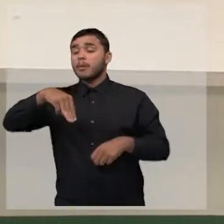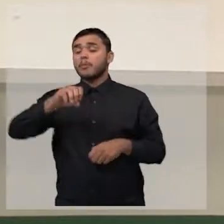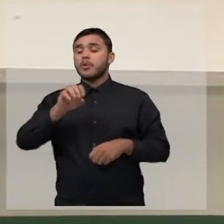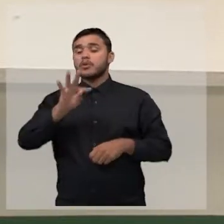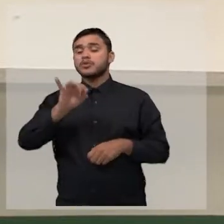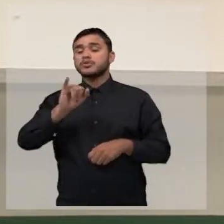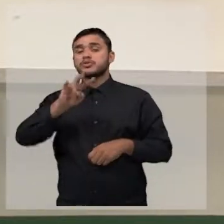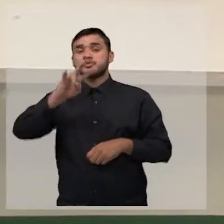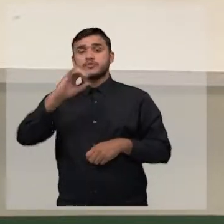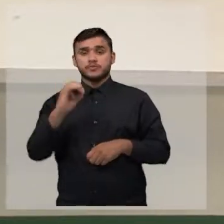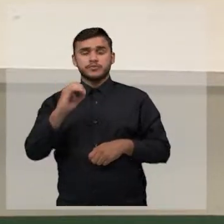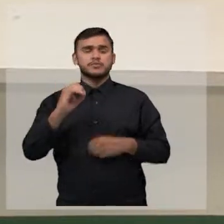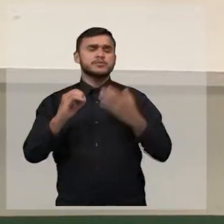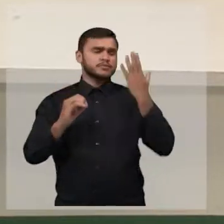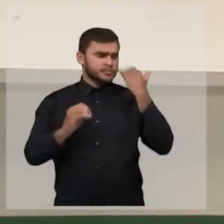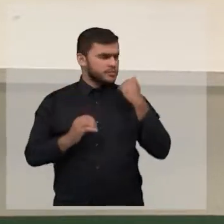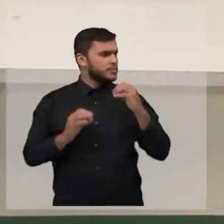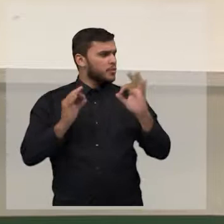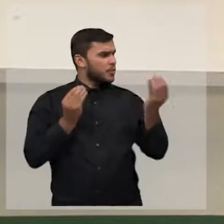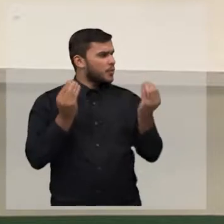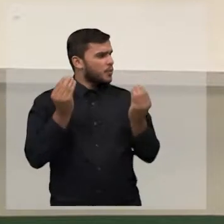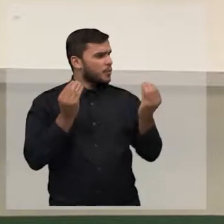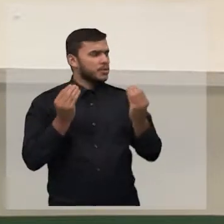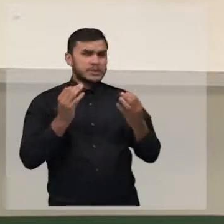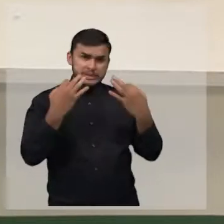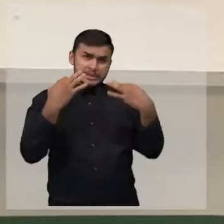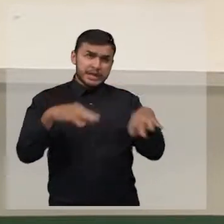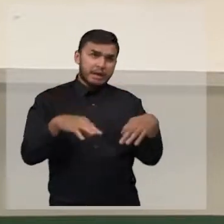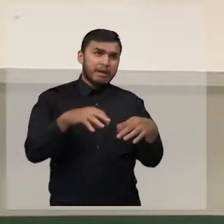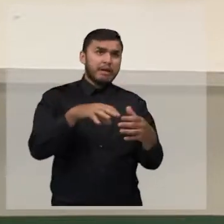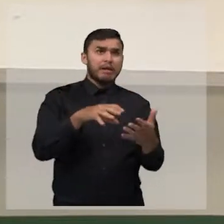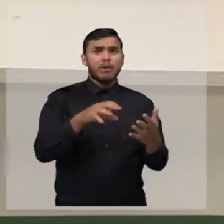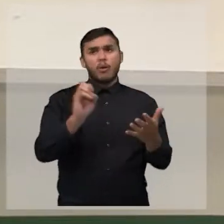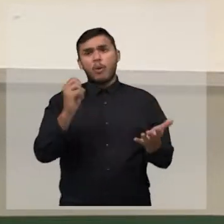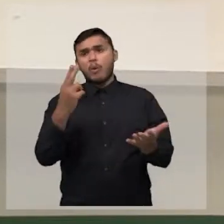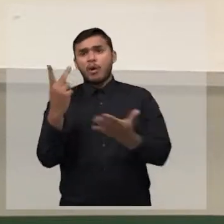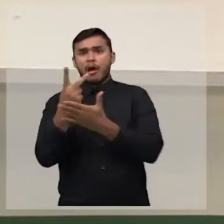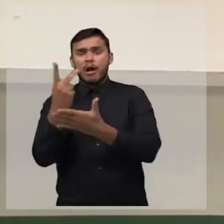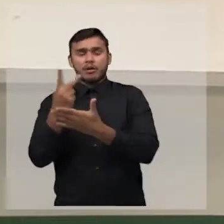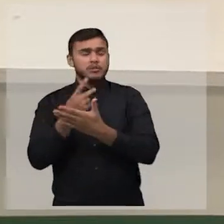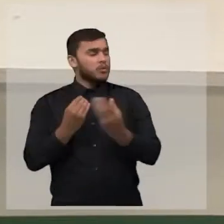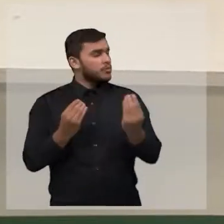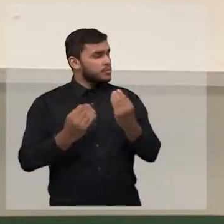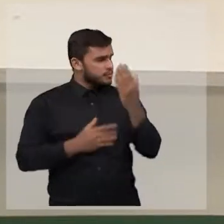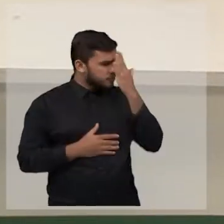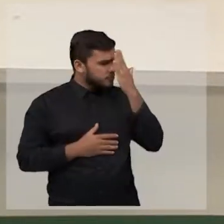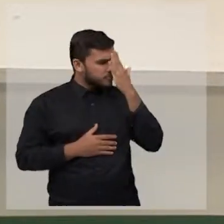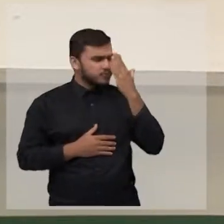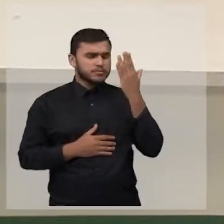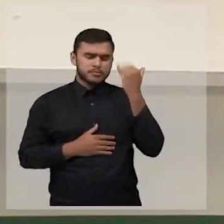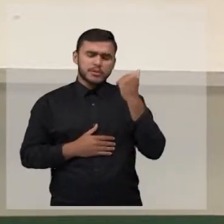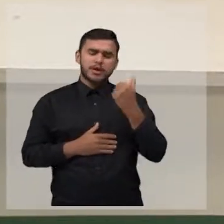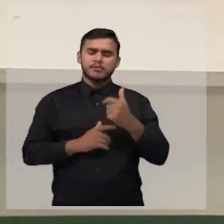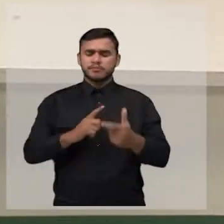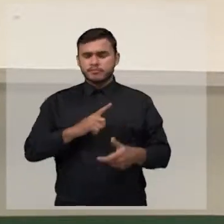que, vou aqui usar, do que é enquanto é, do que não é enquanto não é, e isso leva a estas divagações e